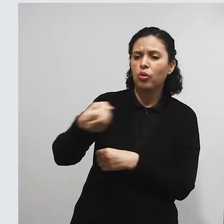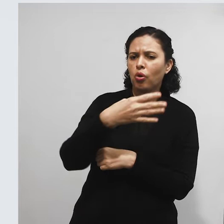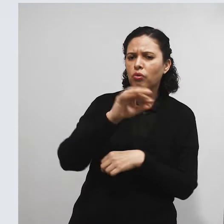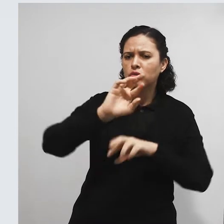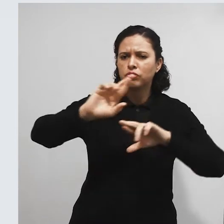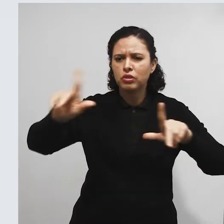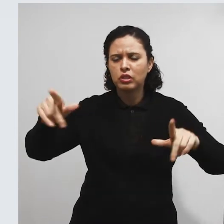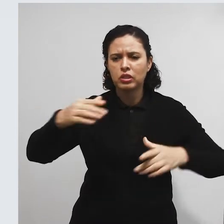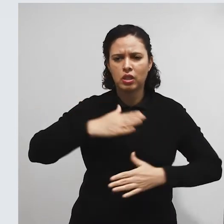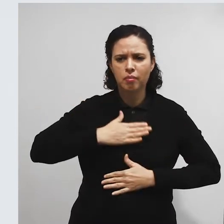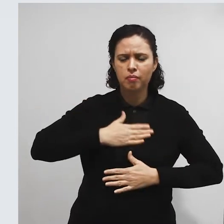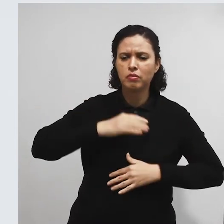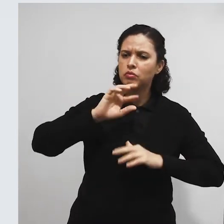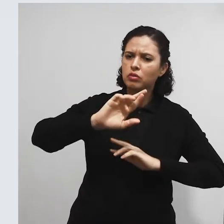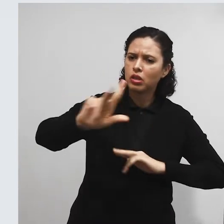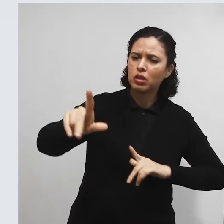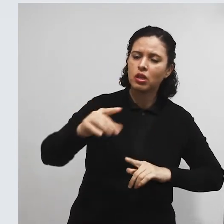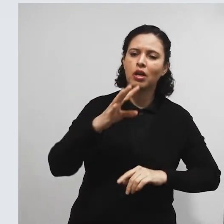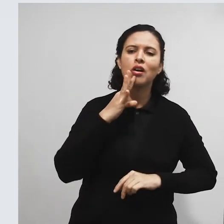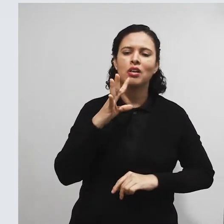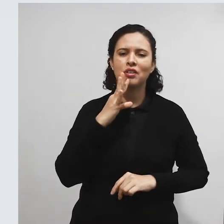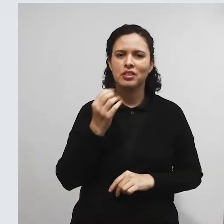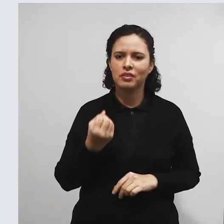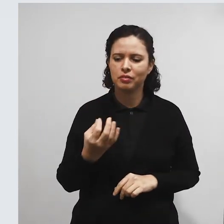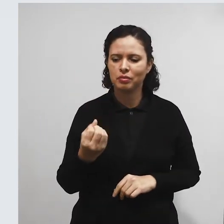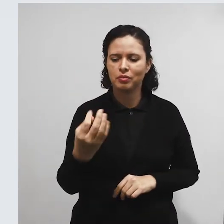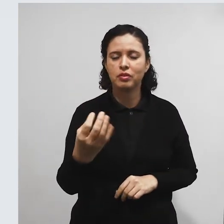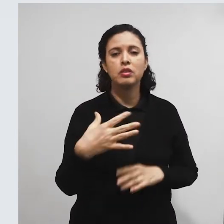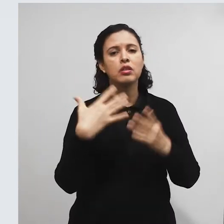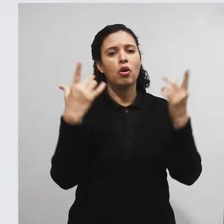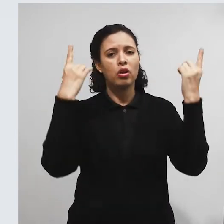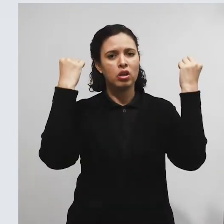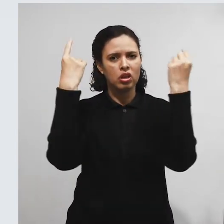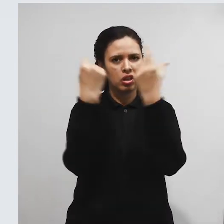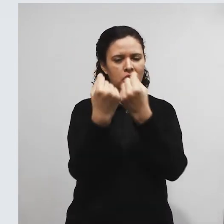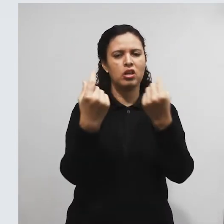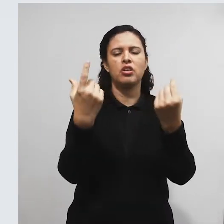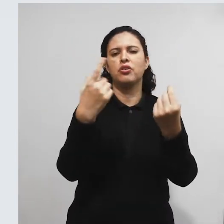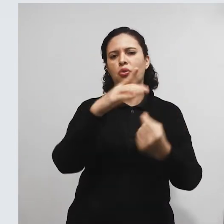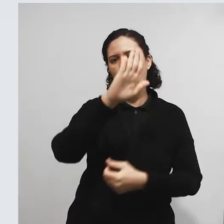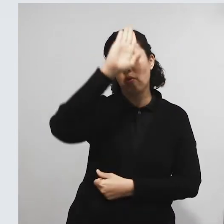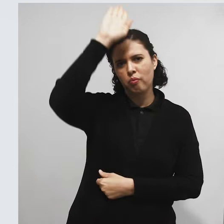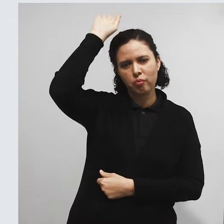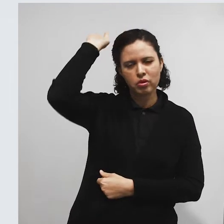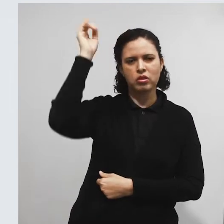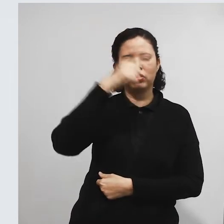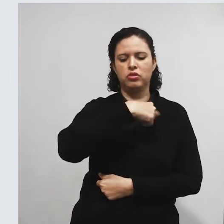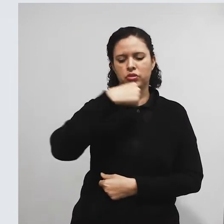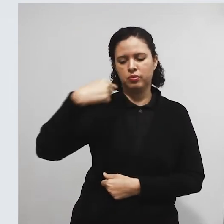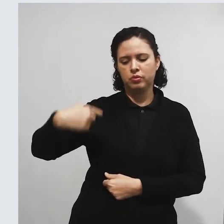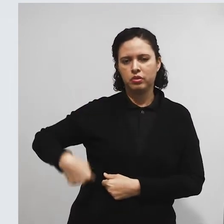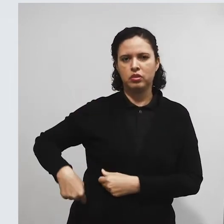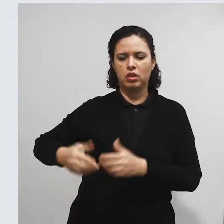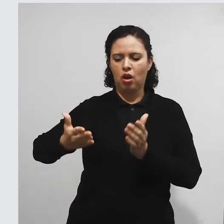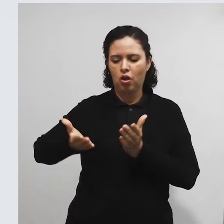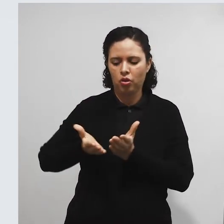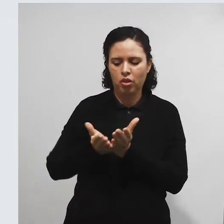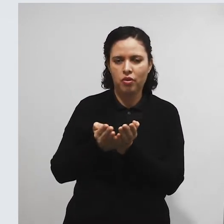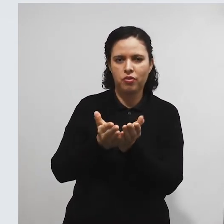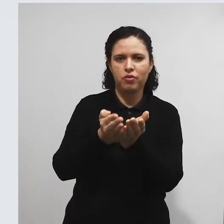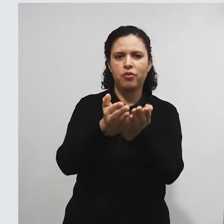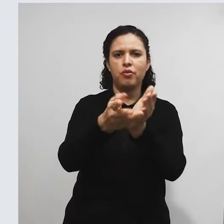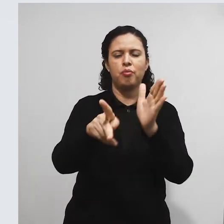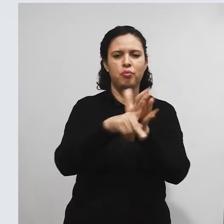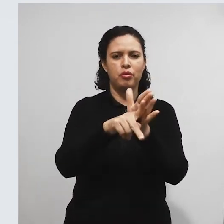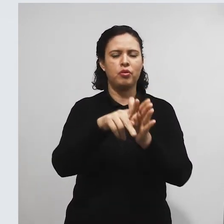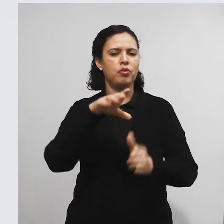do diferente. Então, como eu falei para vocês, gregos, romanos, chineses, né? Os navegadores europeus